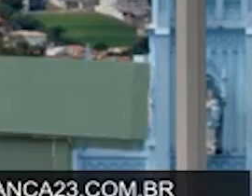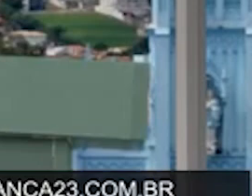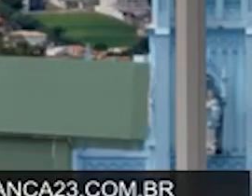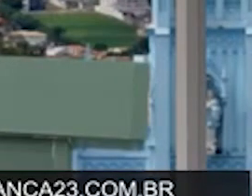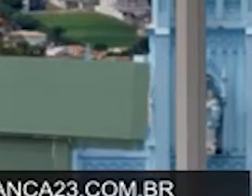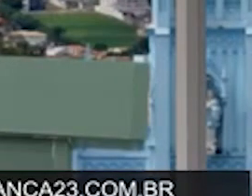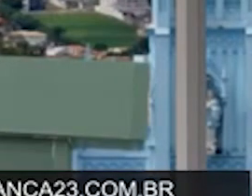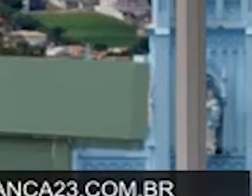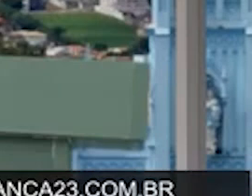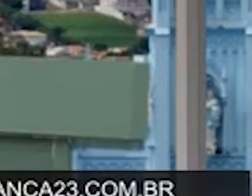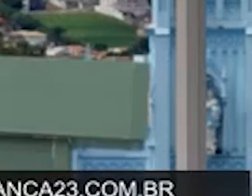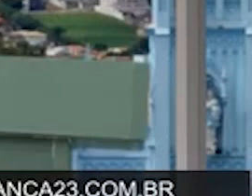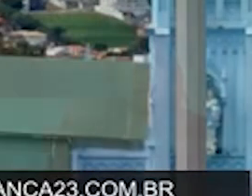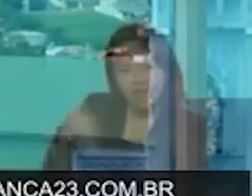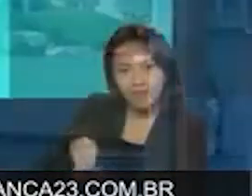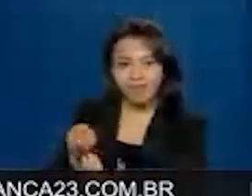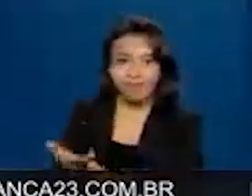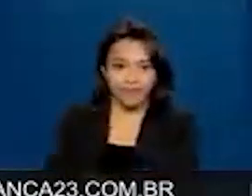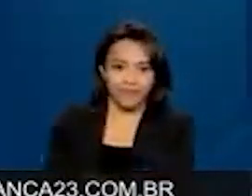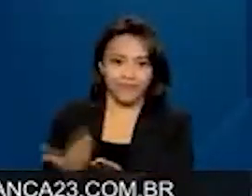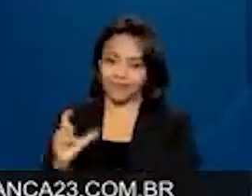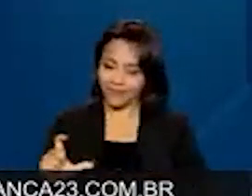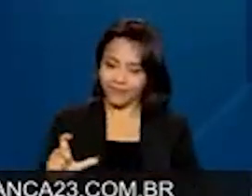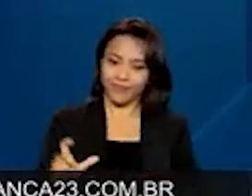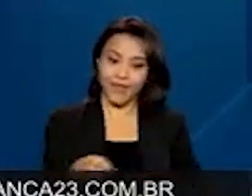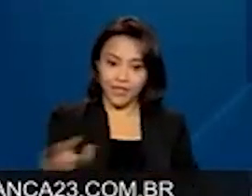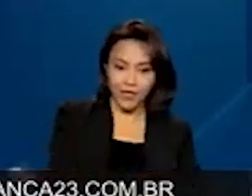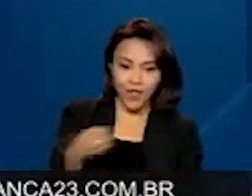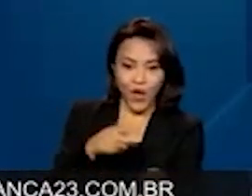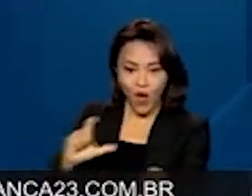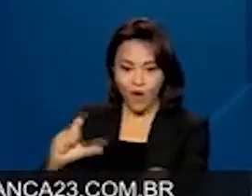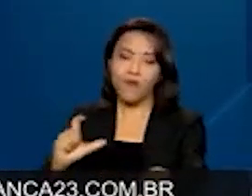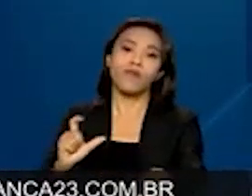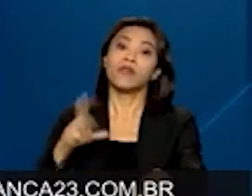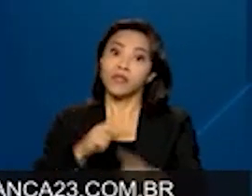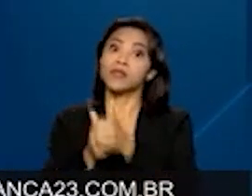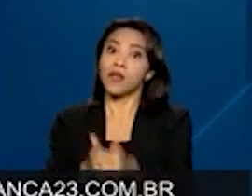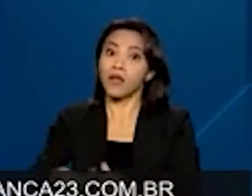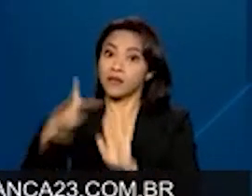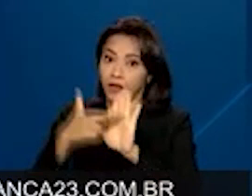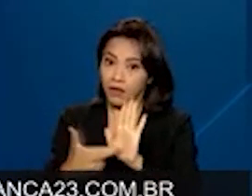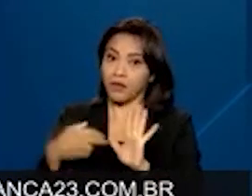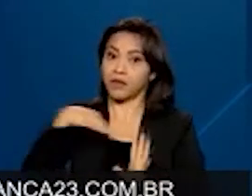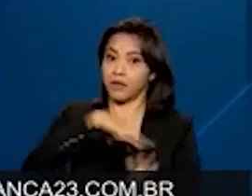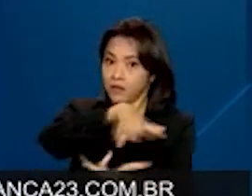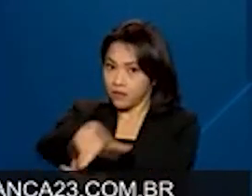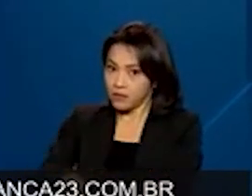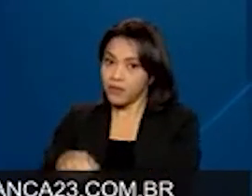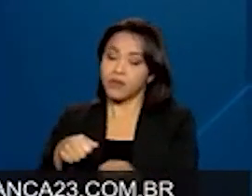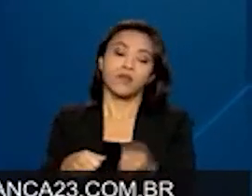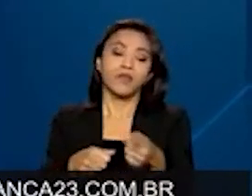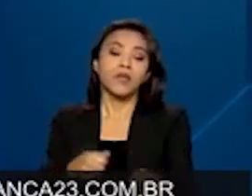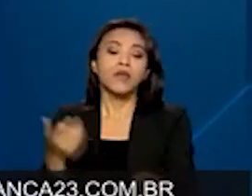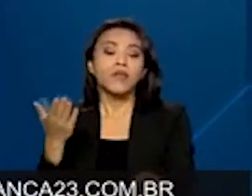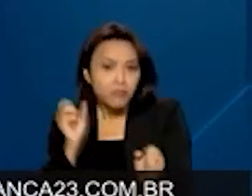convido você para acompanhar agora. A nova CNH passa a atender requisitos internacionais de identificação